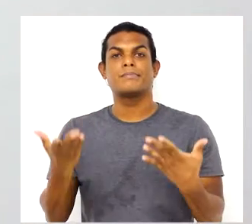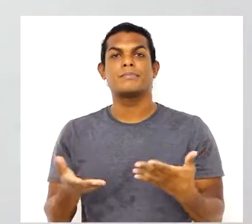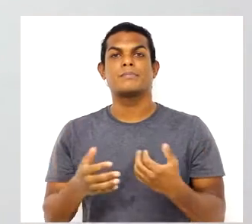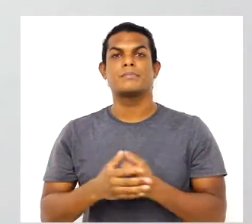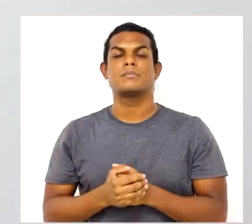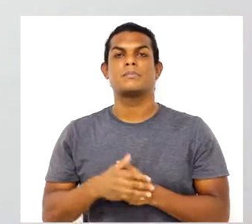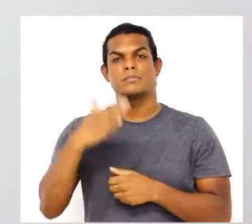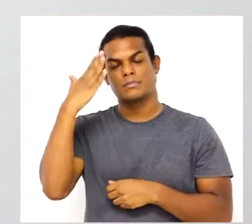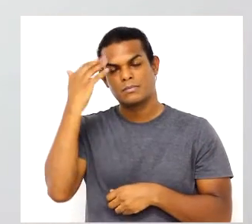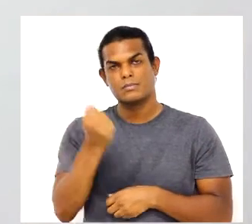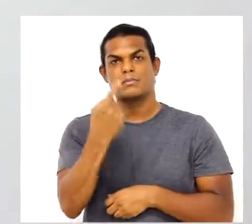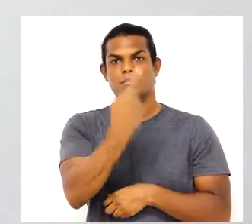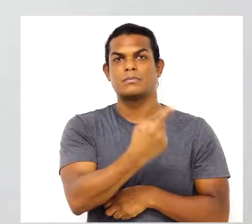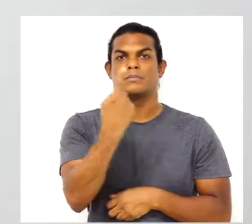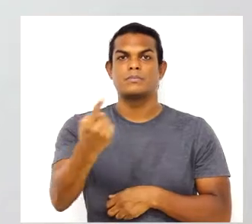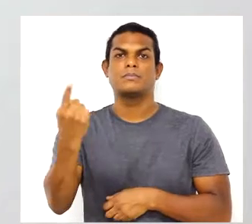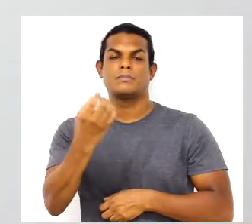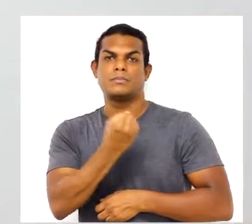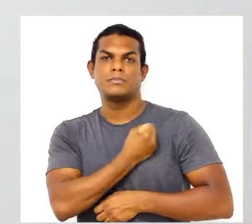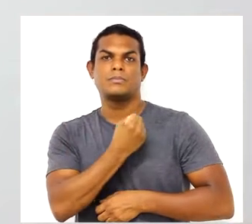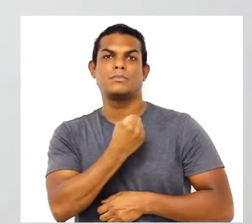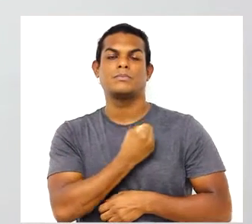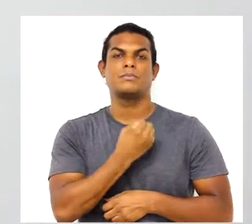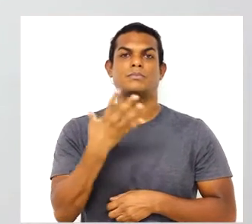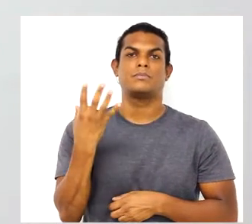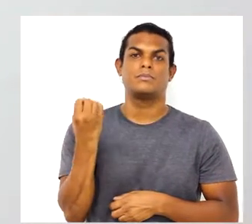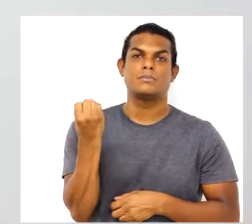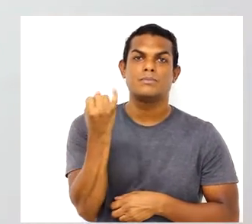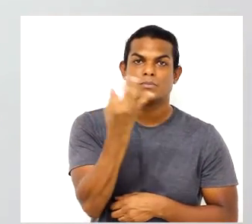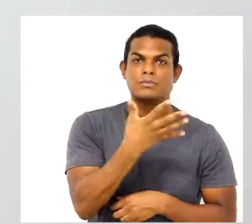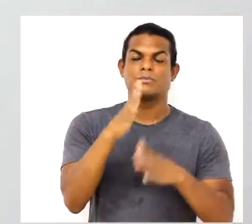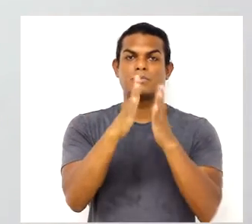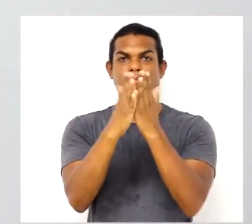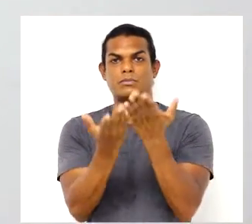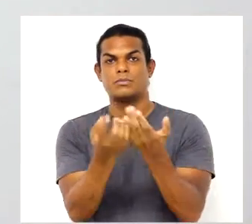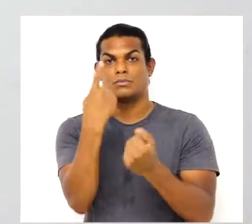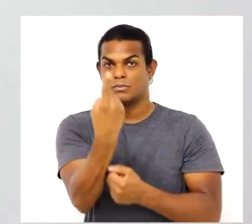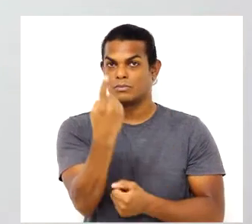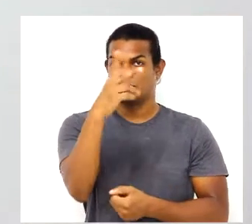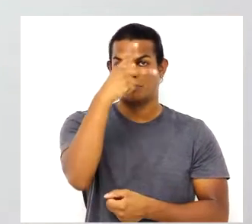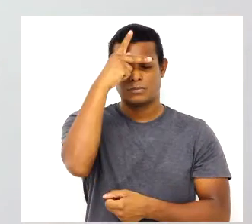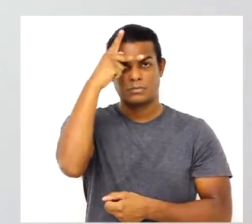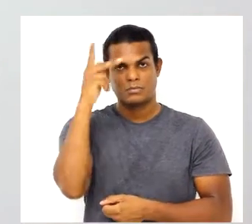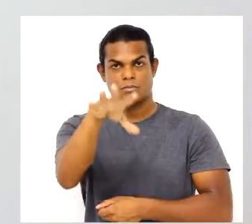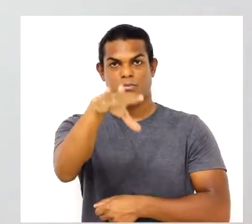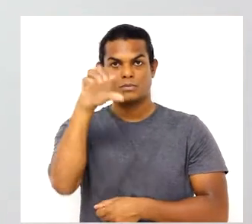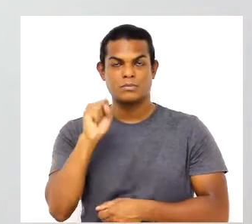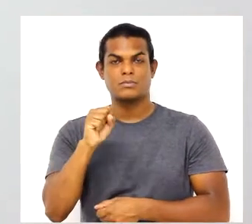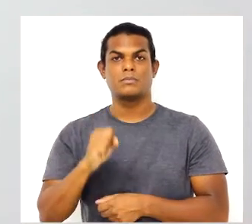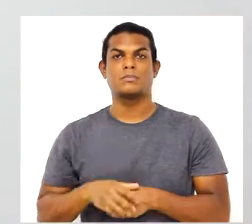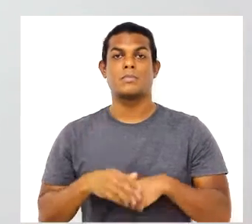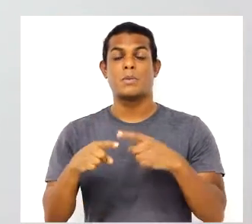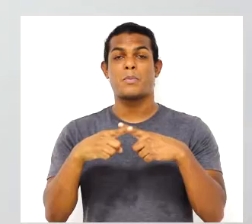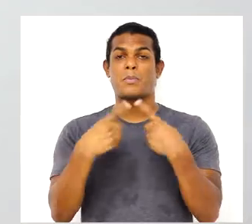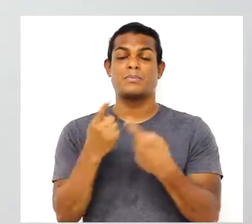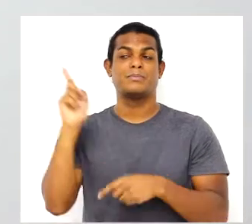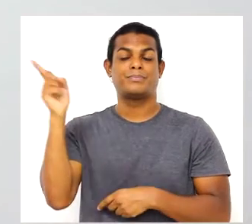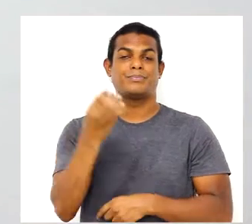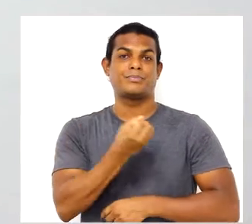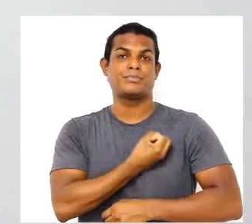cada número desse representa a quantidade de livros retirados por uma pessoa. Mas o fato de estarem